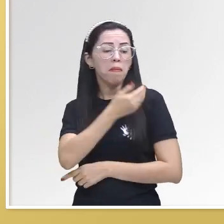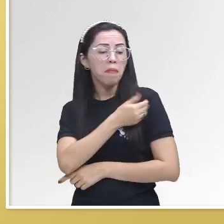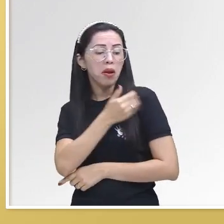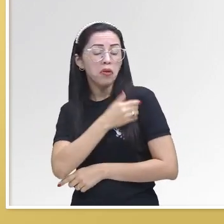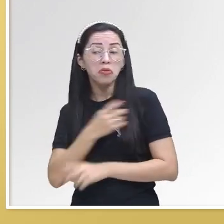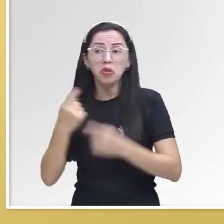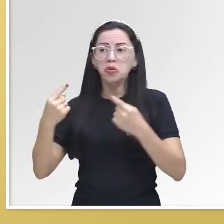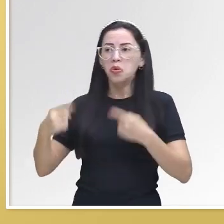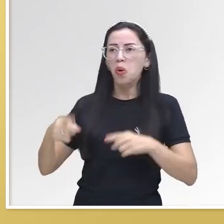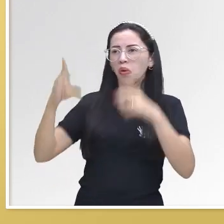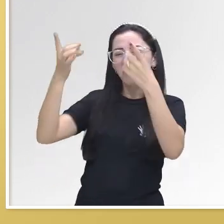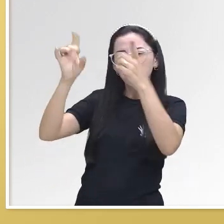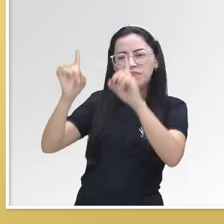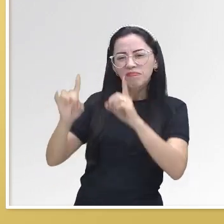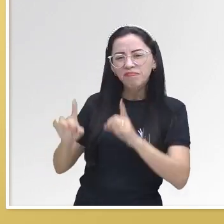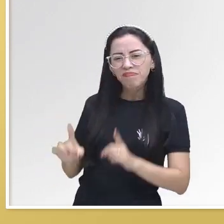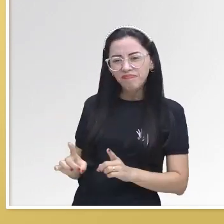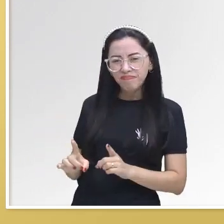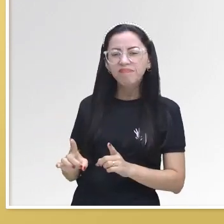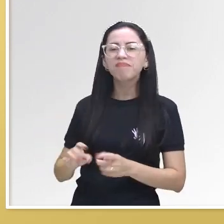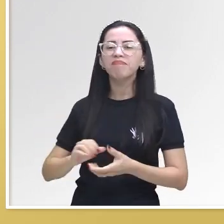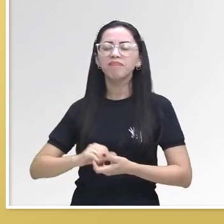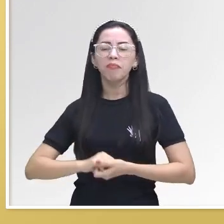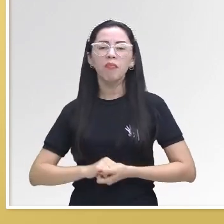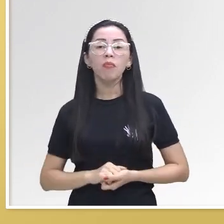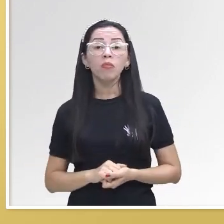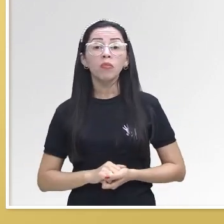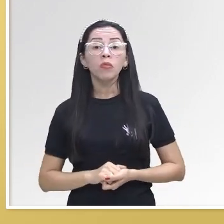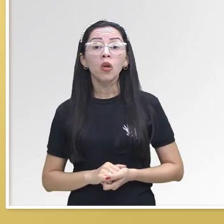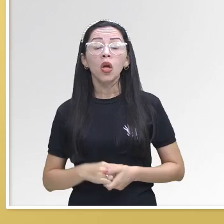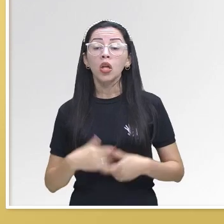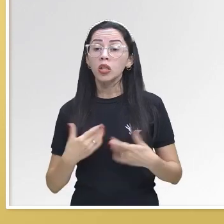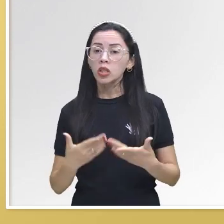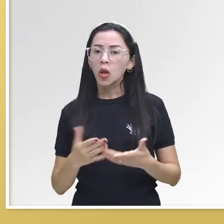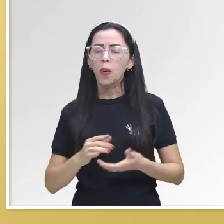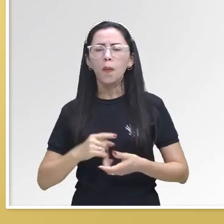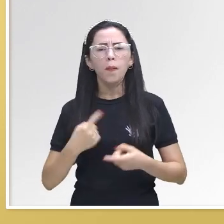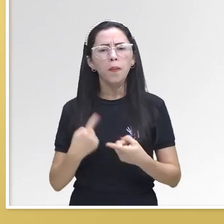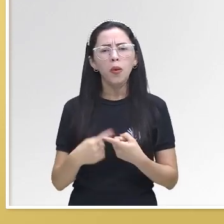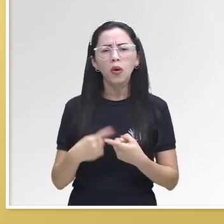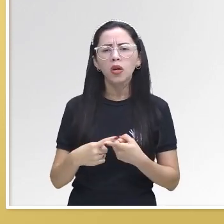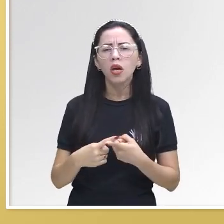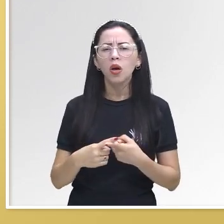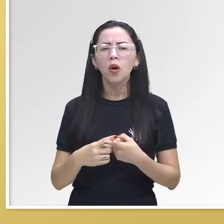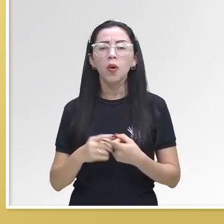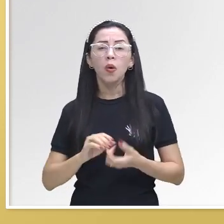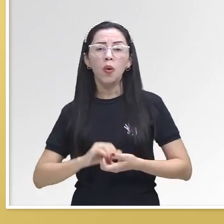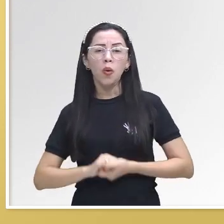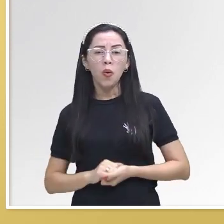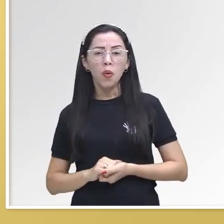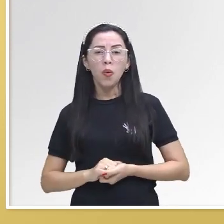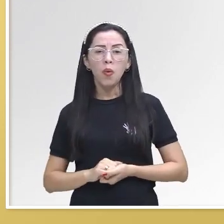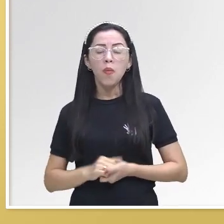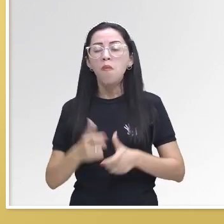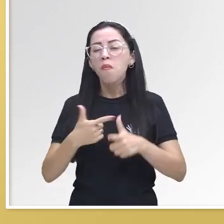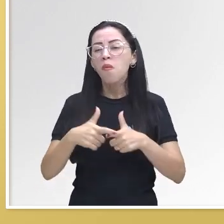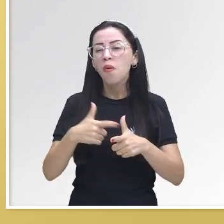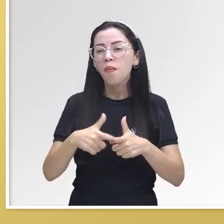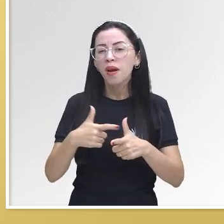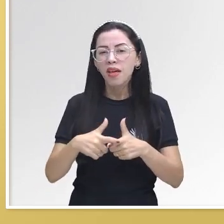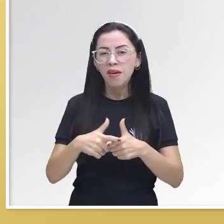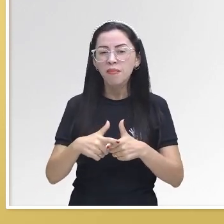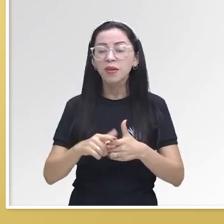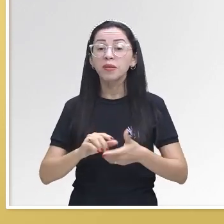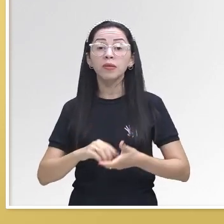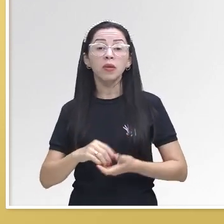ódio ele é mais do que um crime individual. É um caso para a gente pensar mesmo, porque é